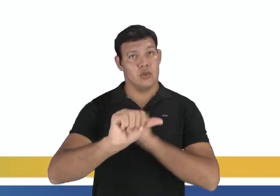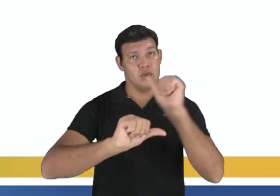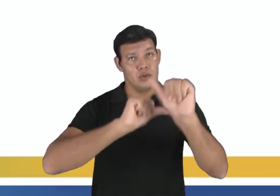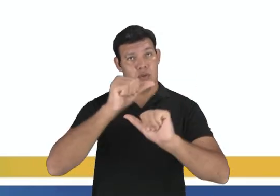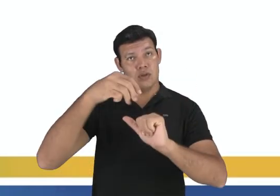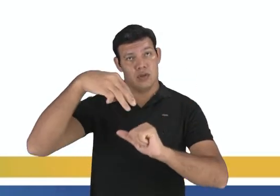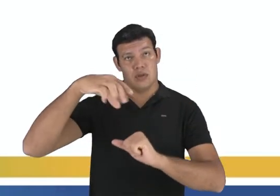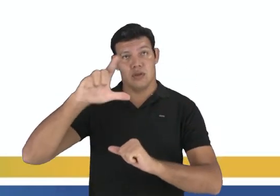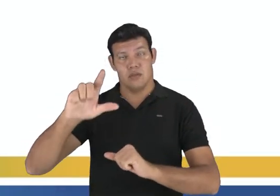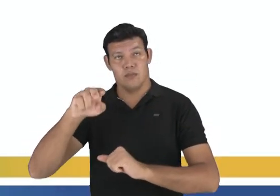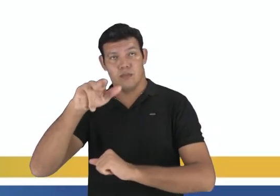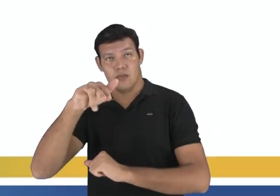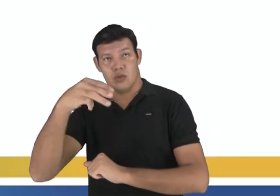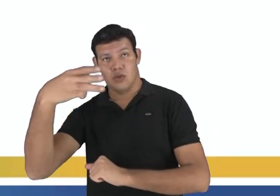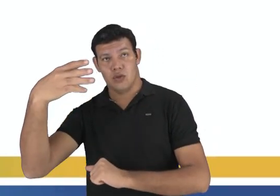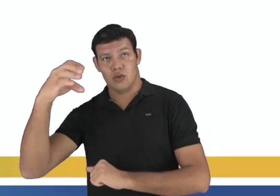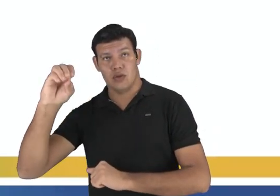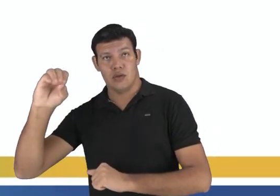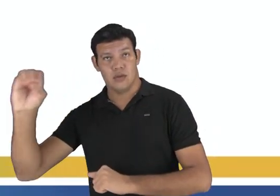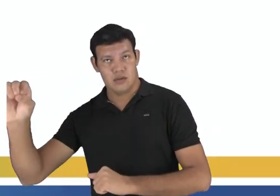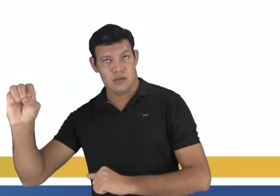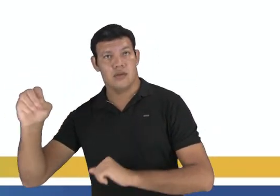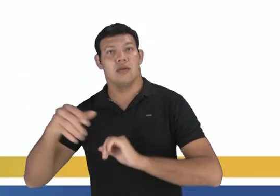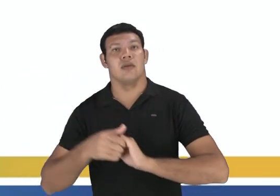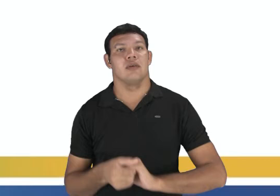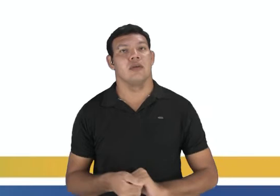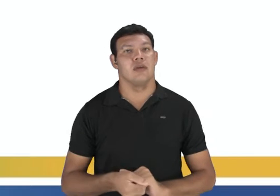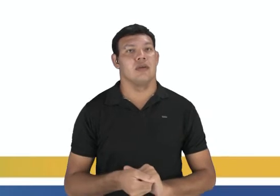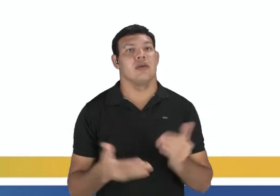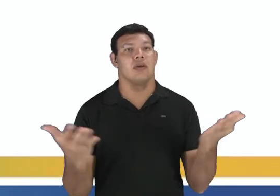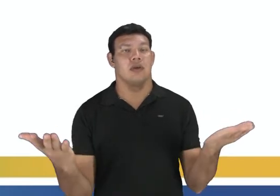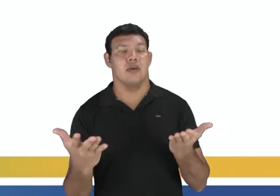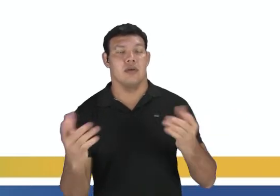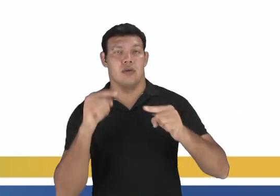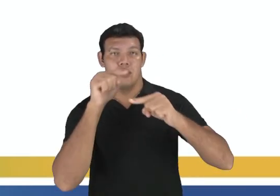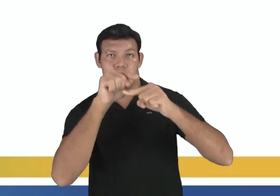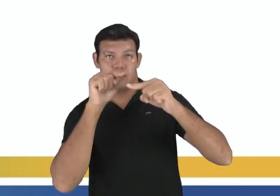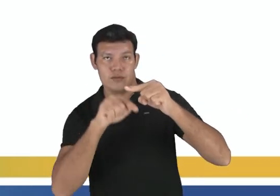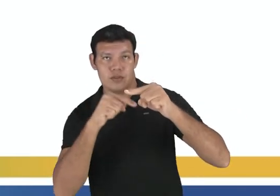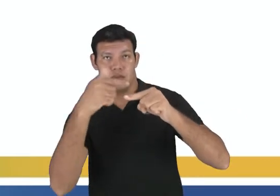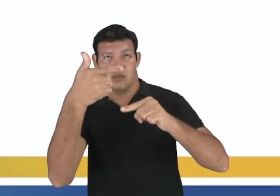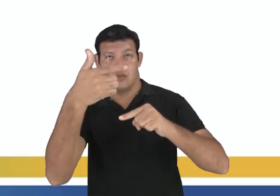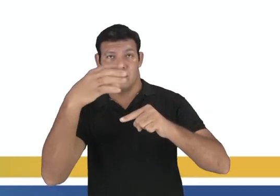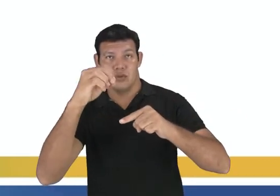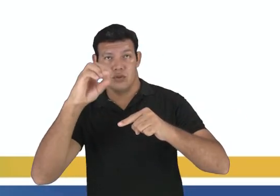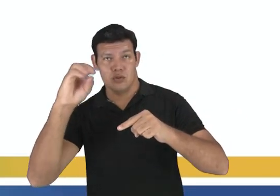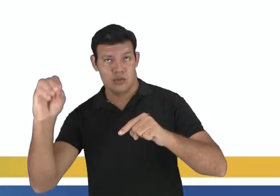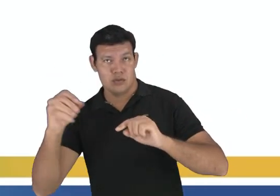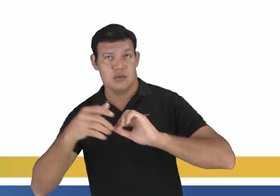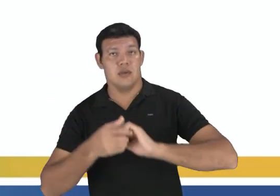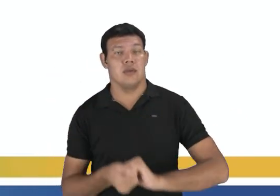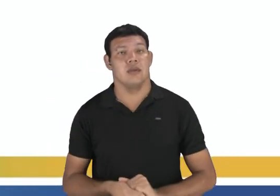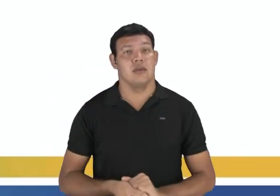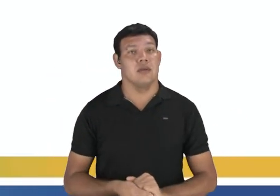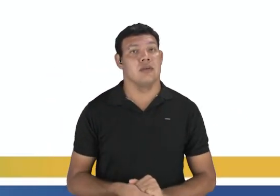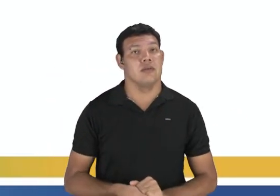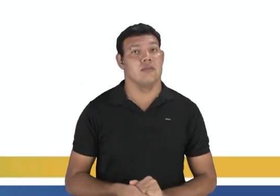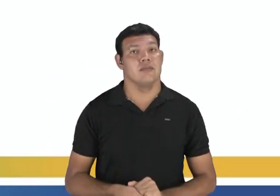3.000 mililitros, dividido para 200. E aí nós vamos ter a mesma unidade de medida. Ou seja,